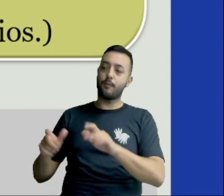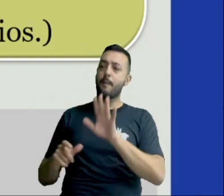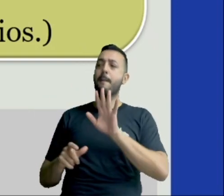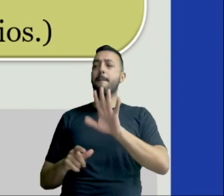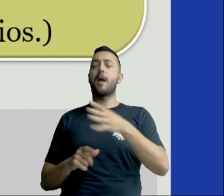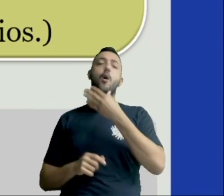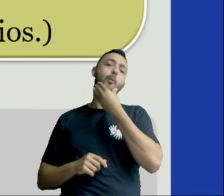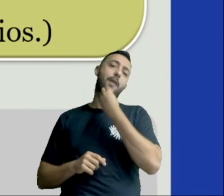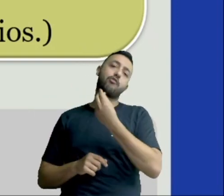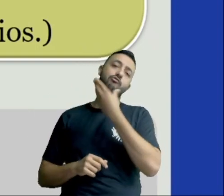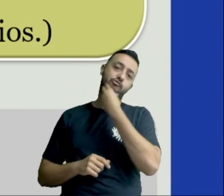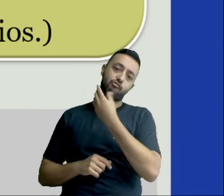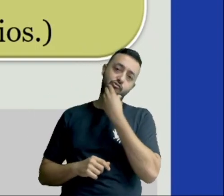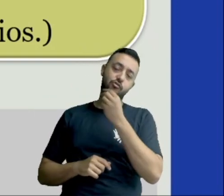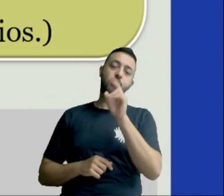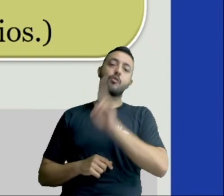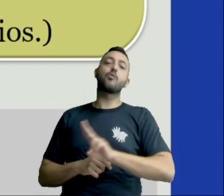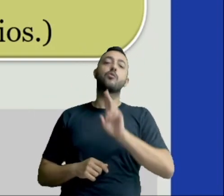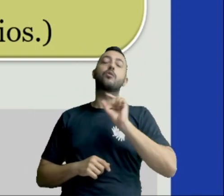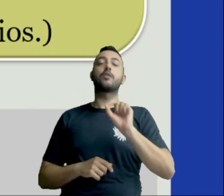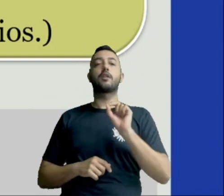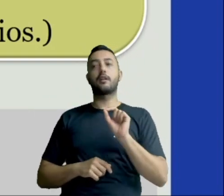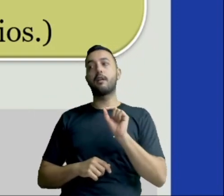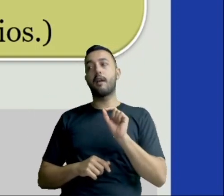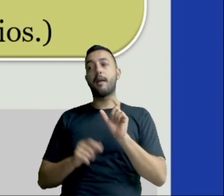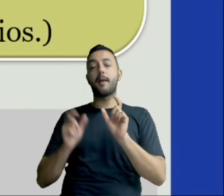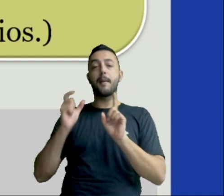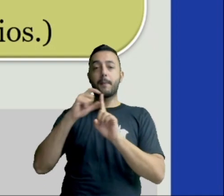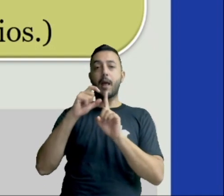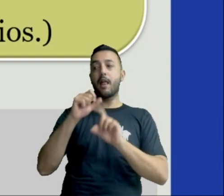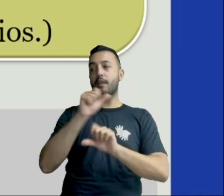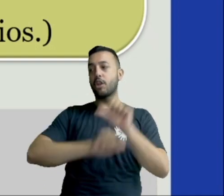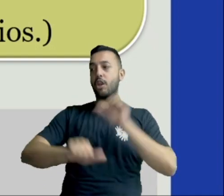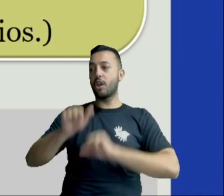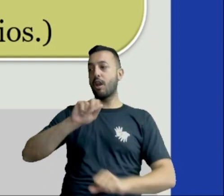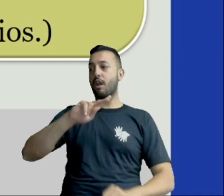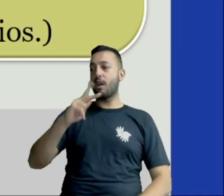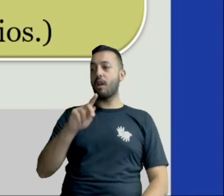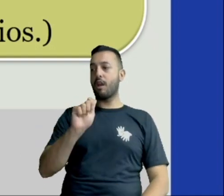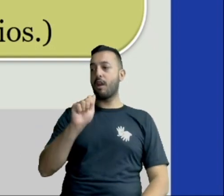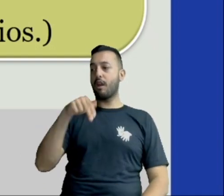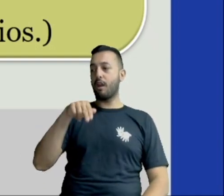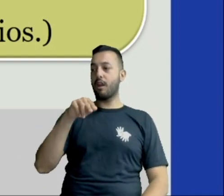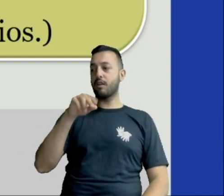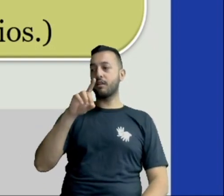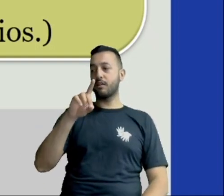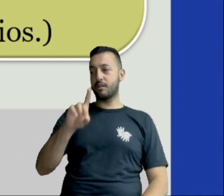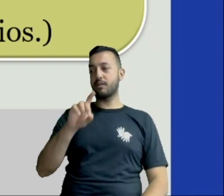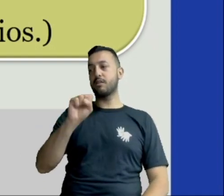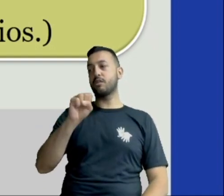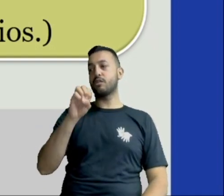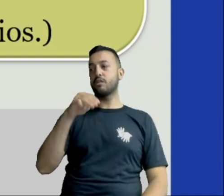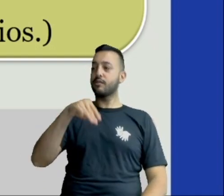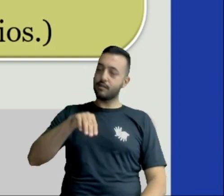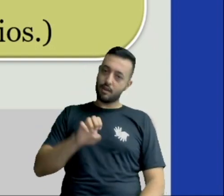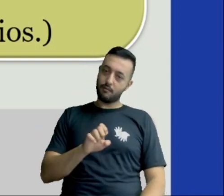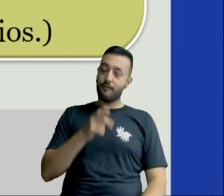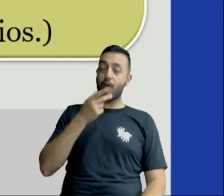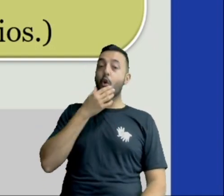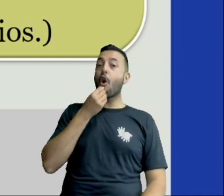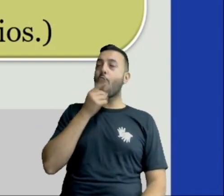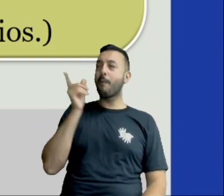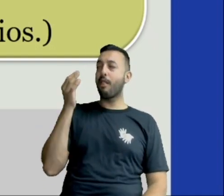o masculino, o que é que eu uso? A palavrinha é trocada por handsome. Então, quando eu quero dizer que ele é lindo,